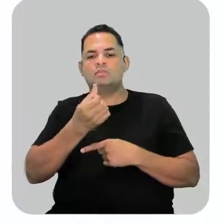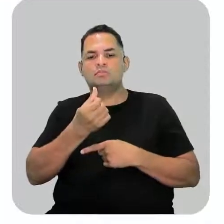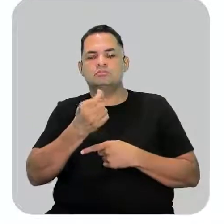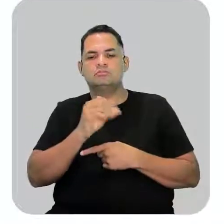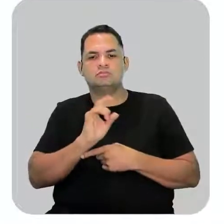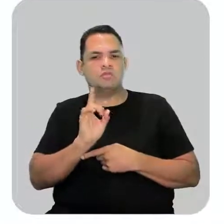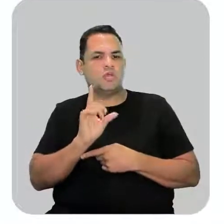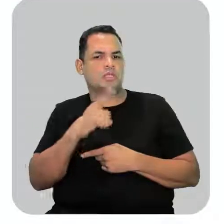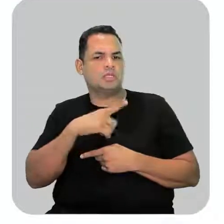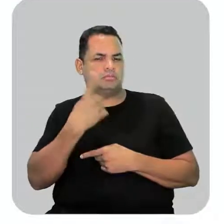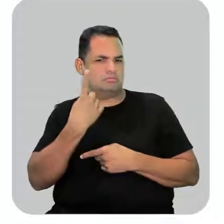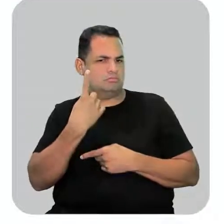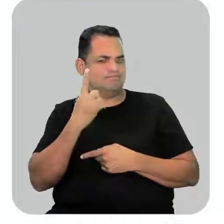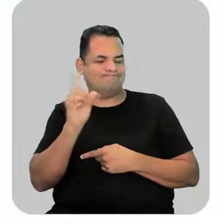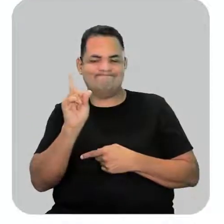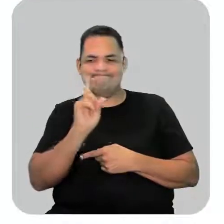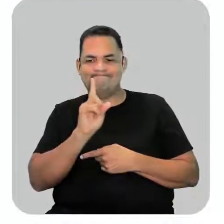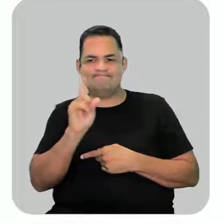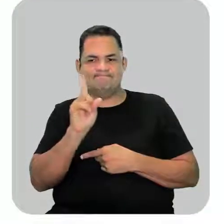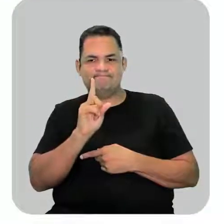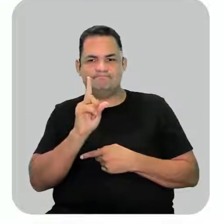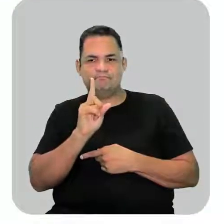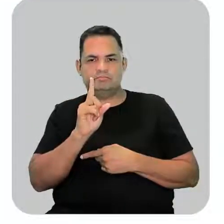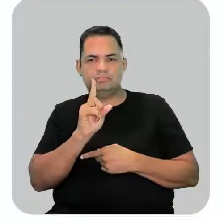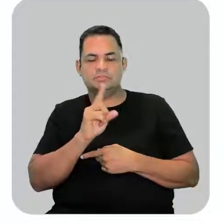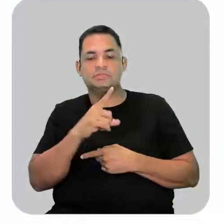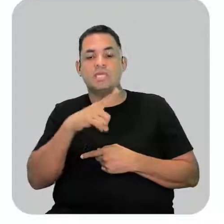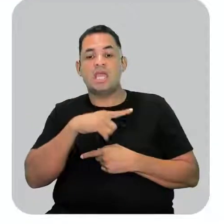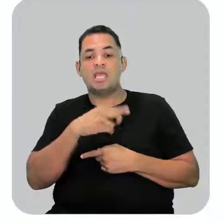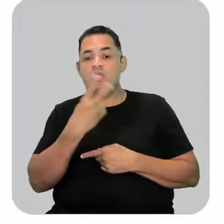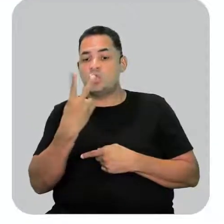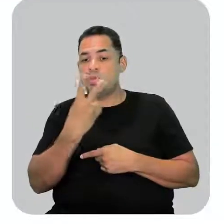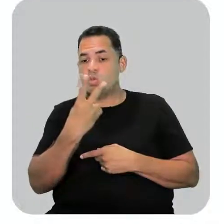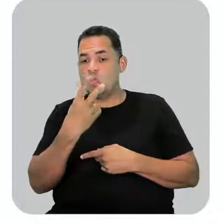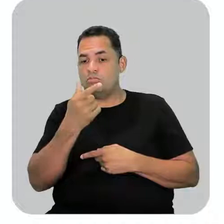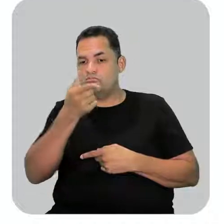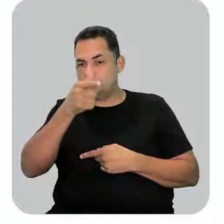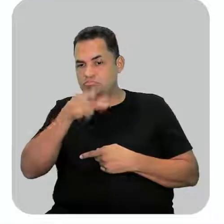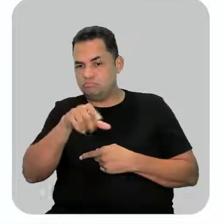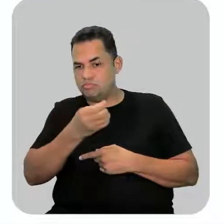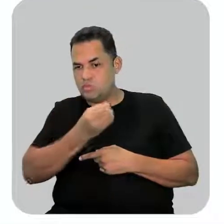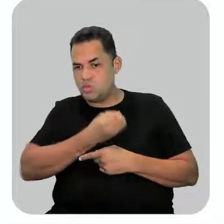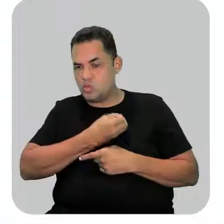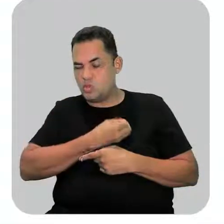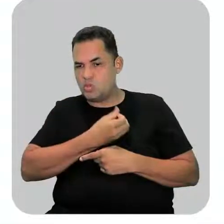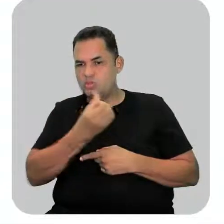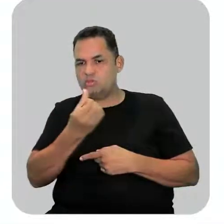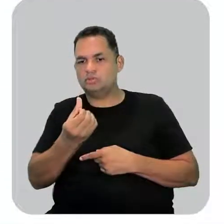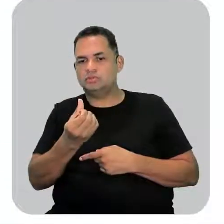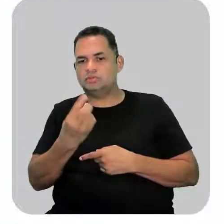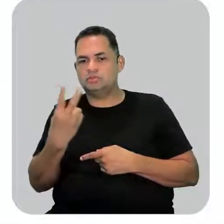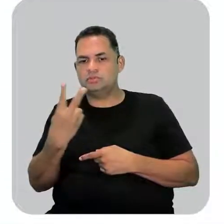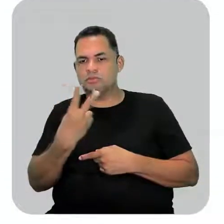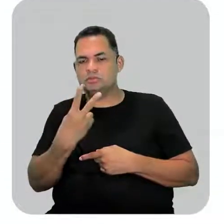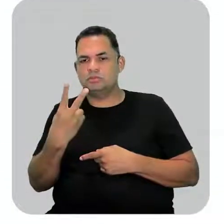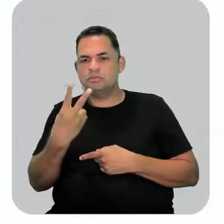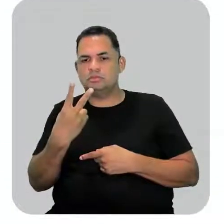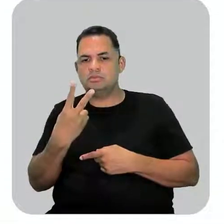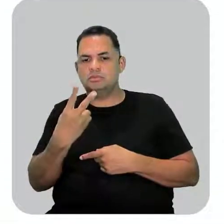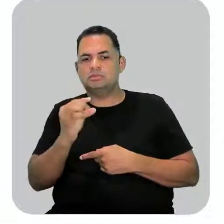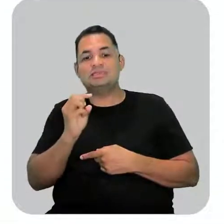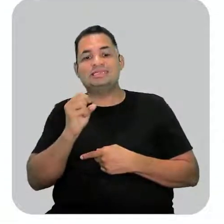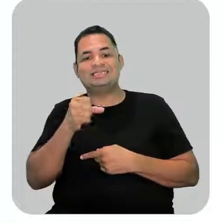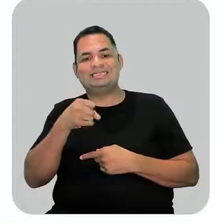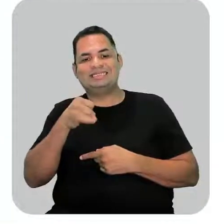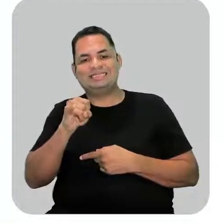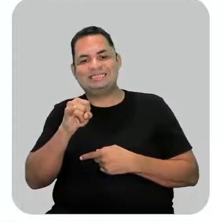um? Não. São 2. Então, eu vou repetir o número 6 2 vezes. Se fossem